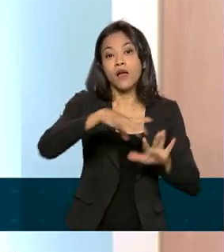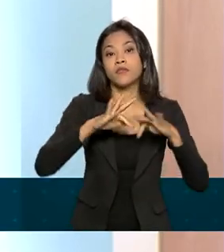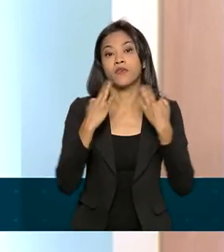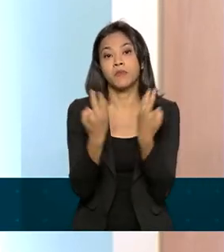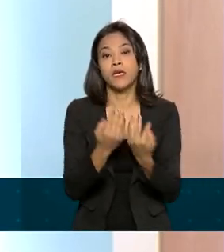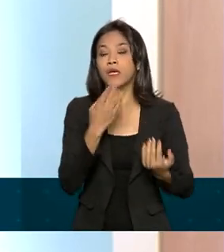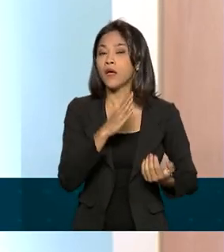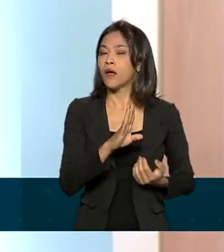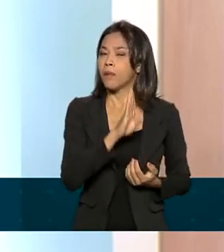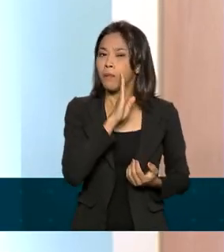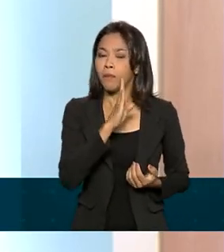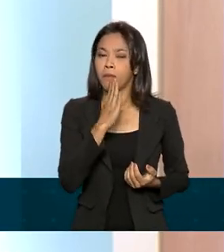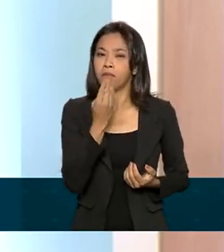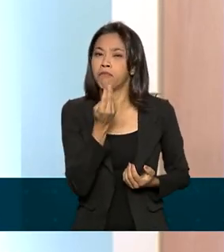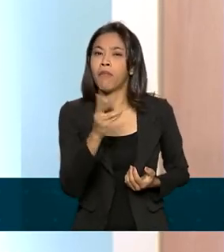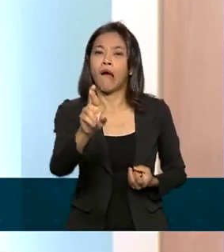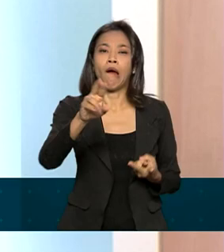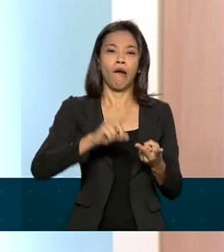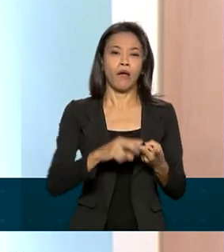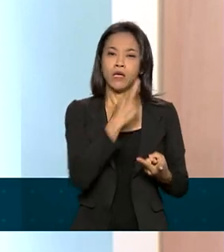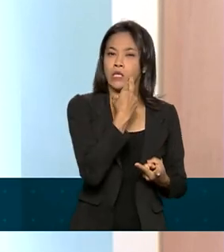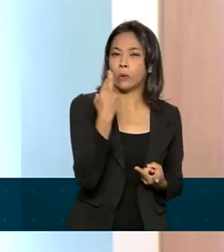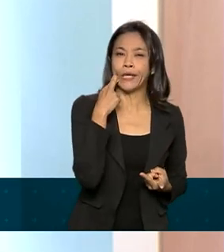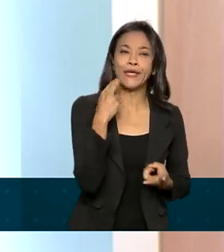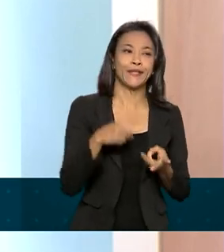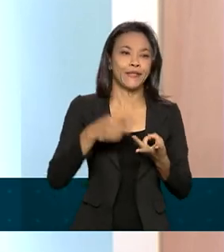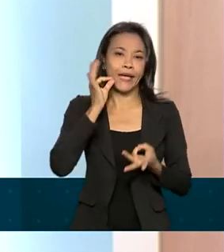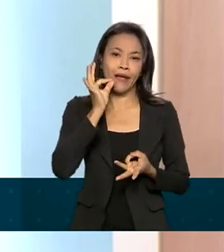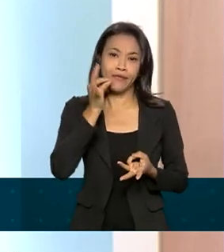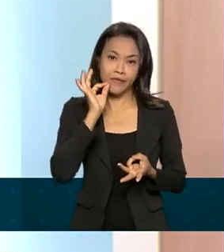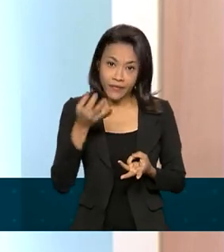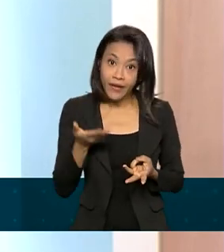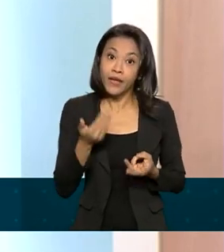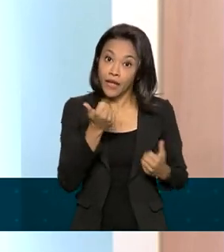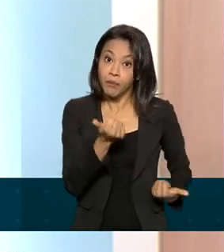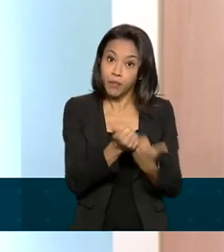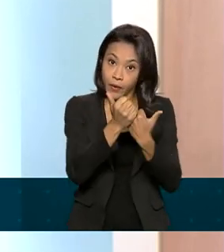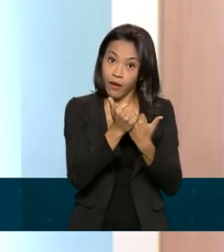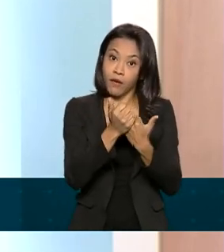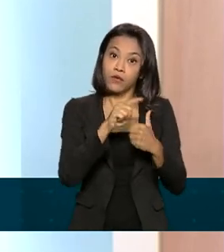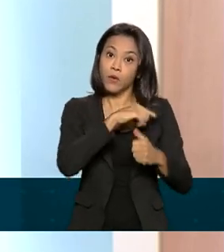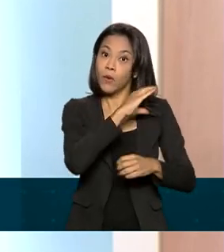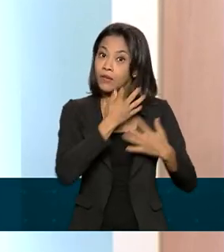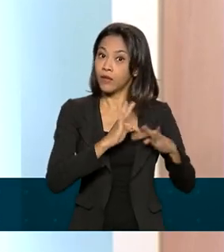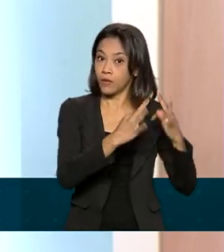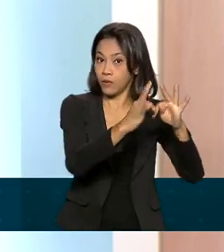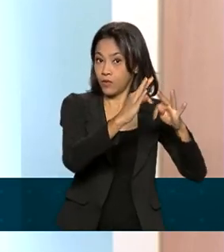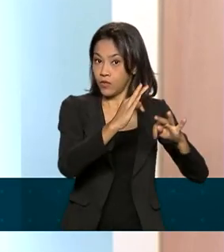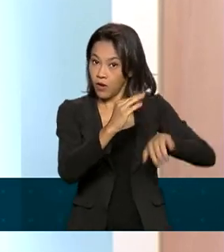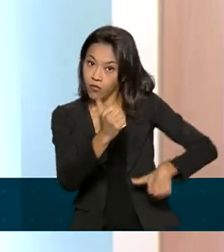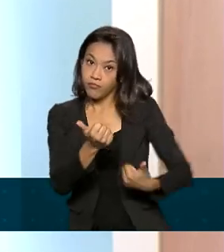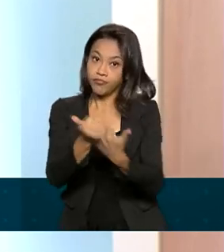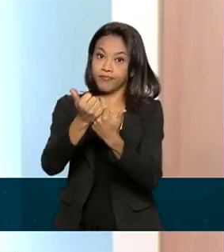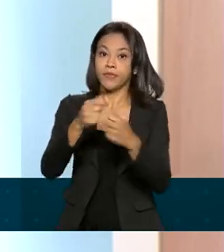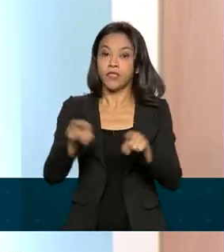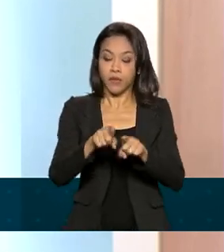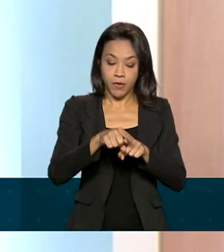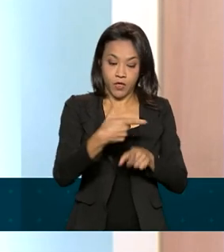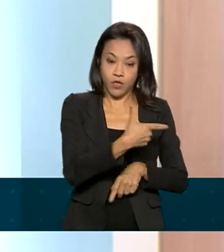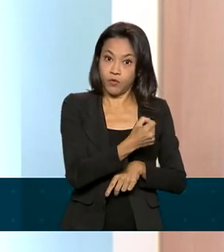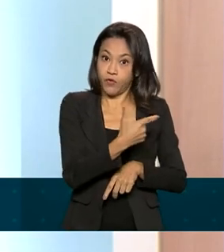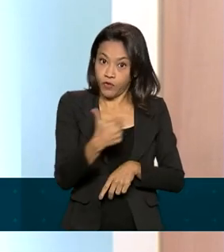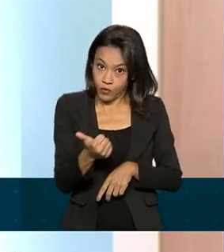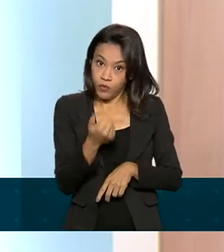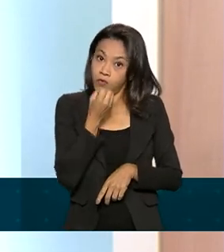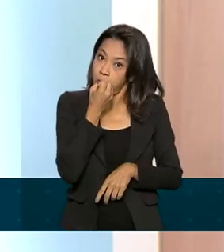bares, restaurantes, cafés, que estavam impedidos de funcionar em 2020, foram bastante prejudicados com a pandemia, mas em 2021 tiveram um